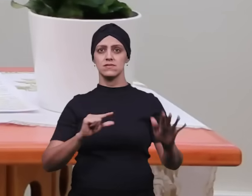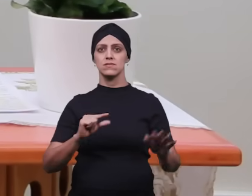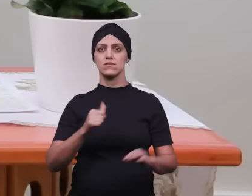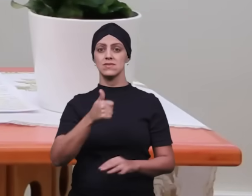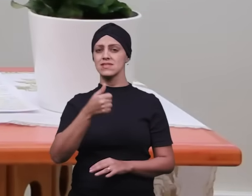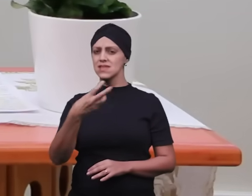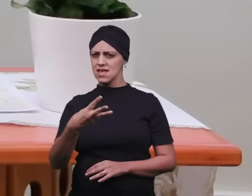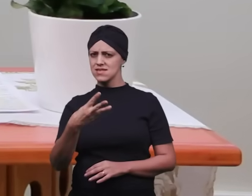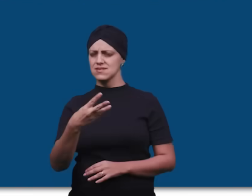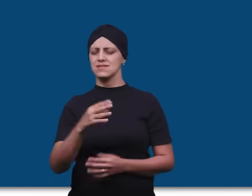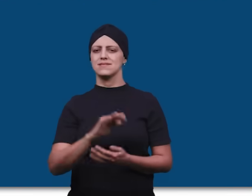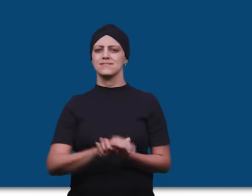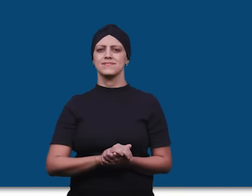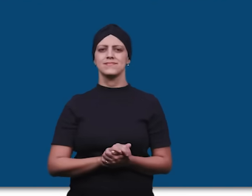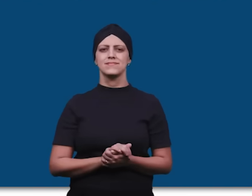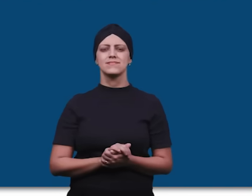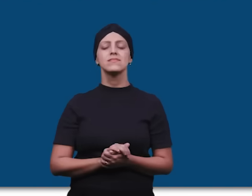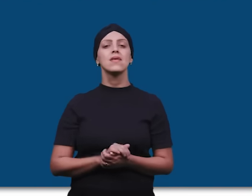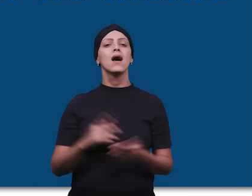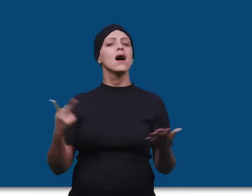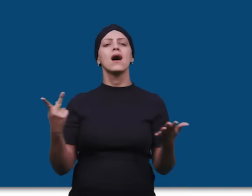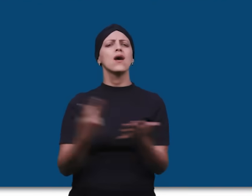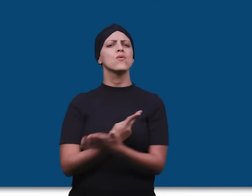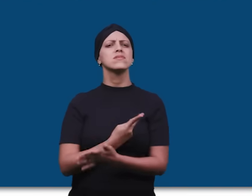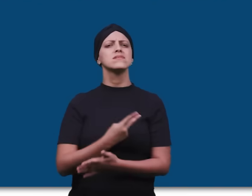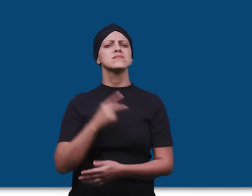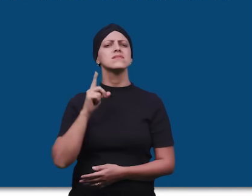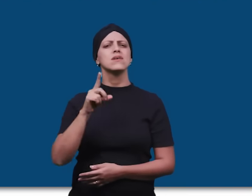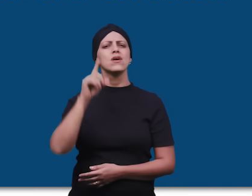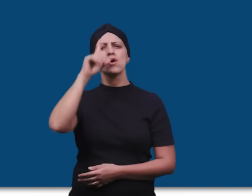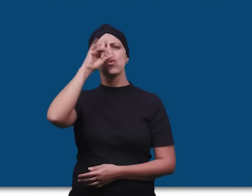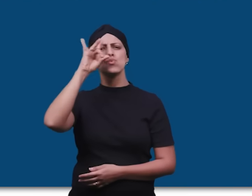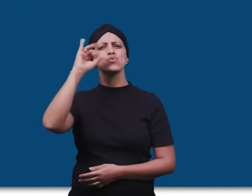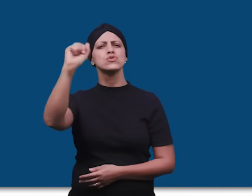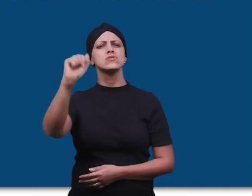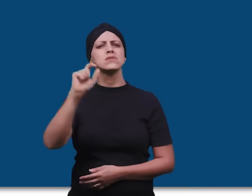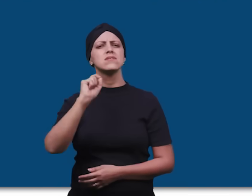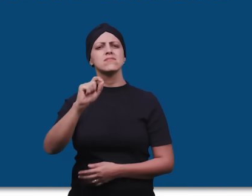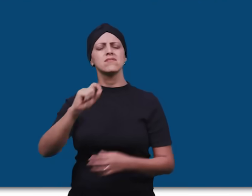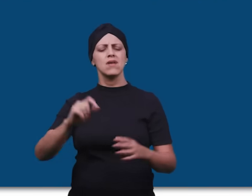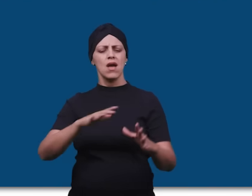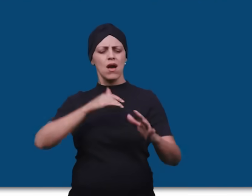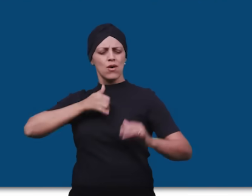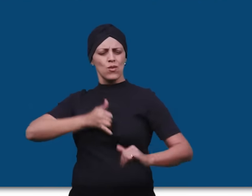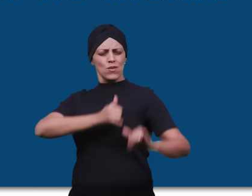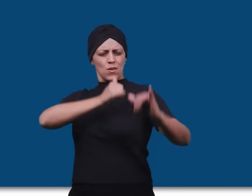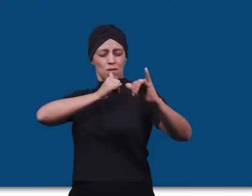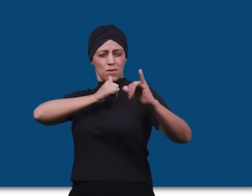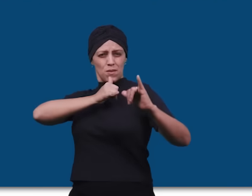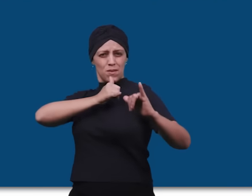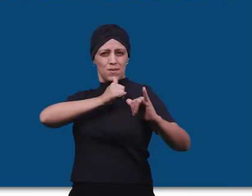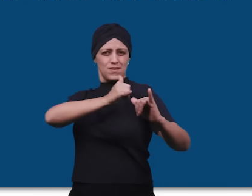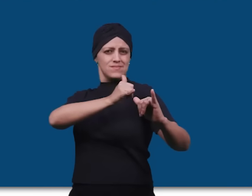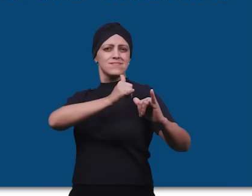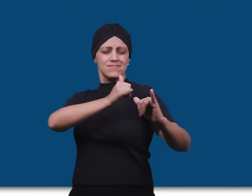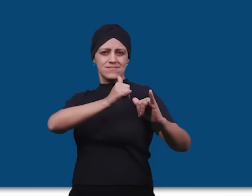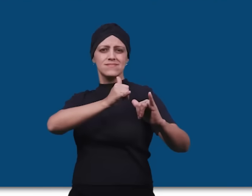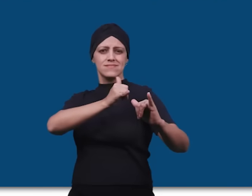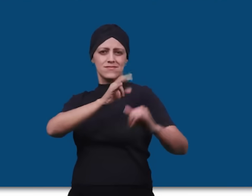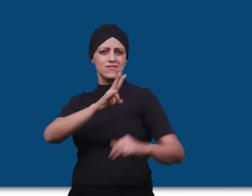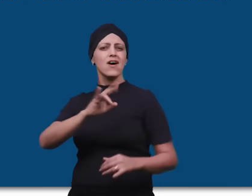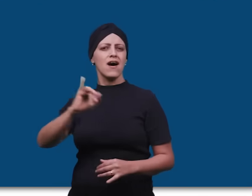versículo 13: E será naquele dia que se tocará uma grande trombeta, e os que